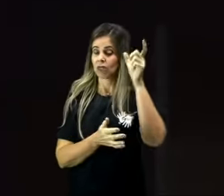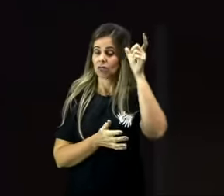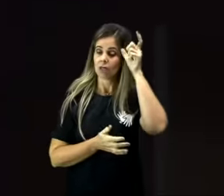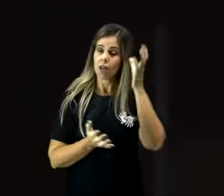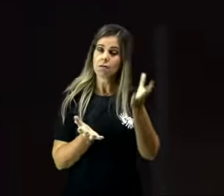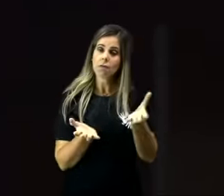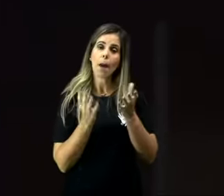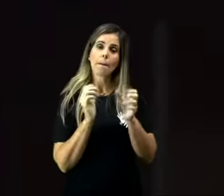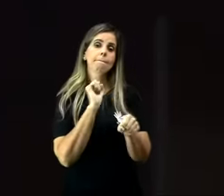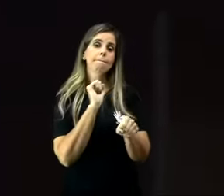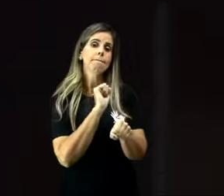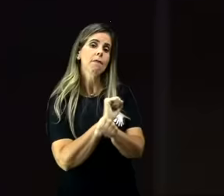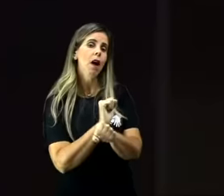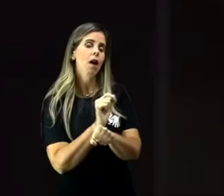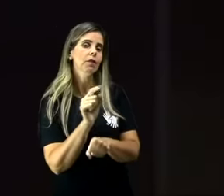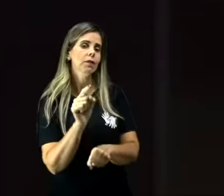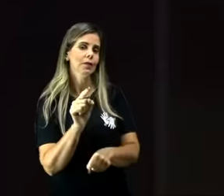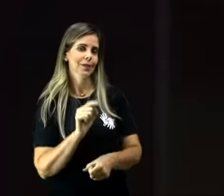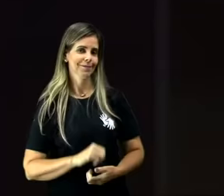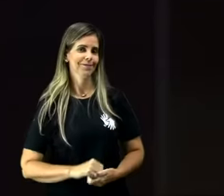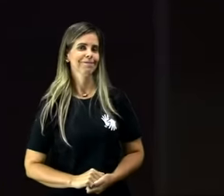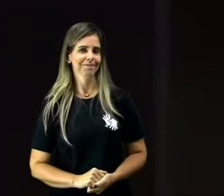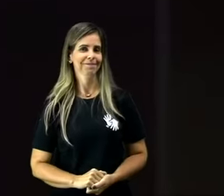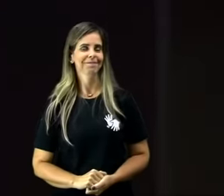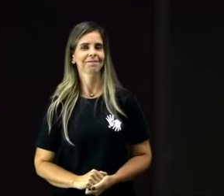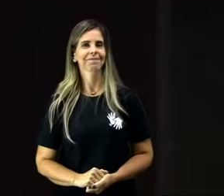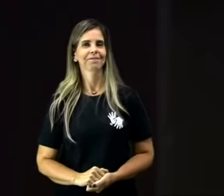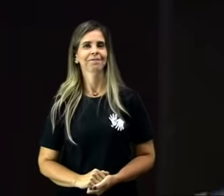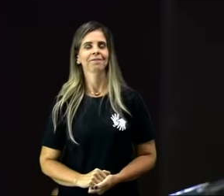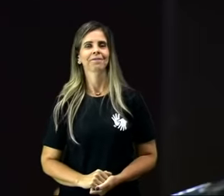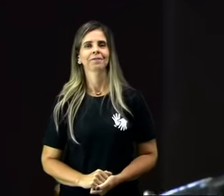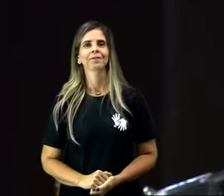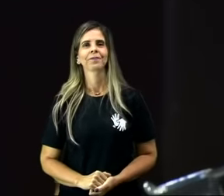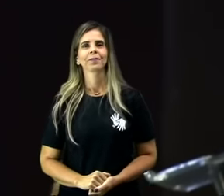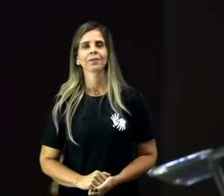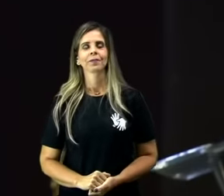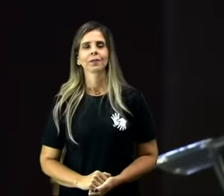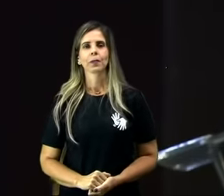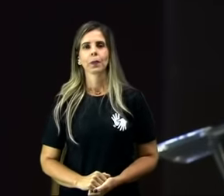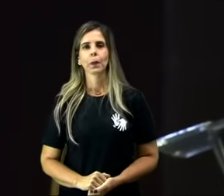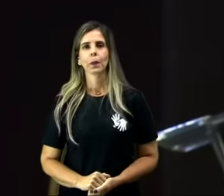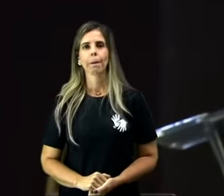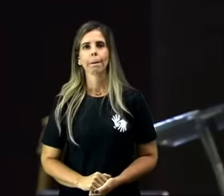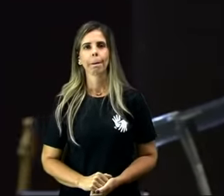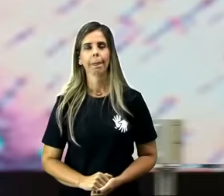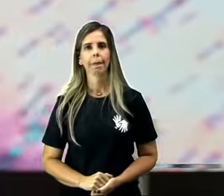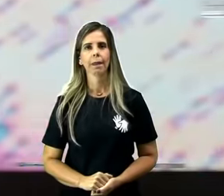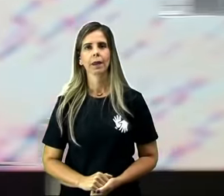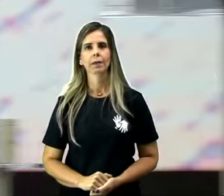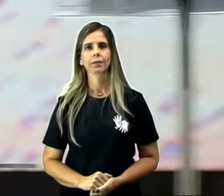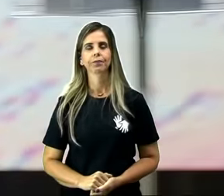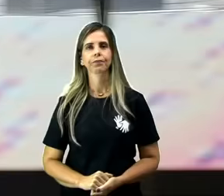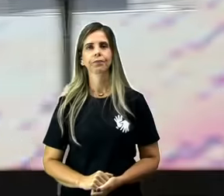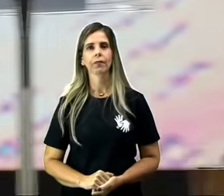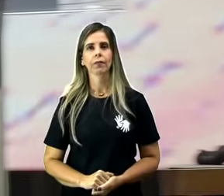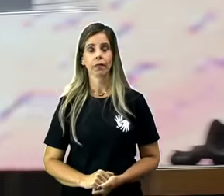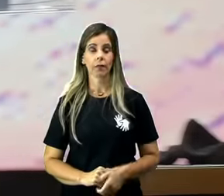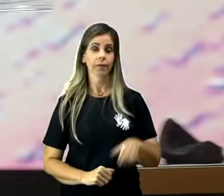eu ainda não estou fazendo o curso de inglês do IC, calma. Vou lá. Mas em algum momento